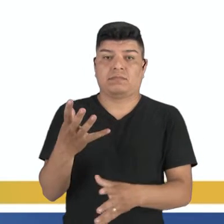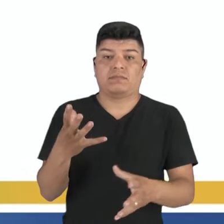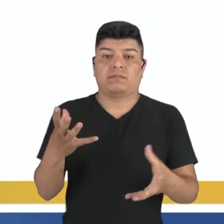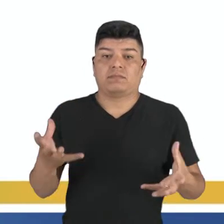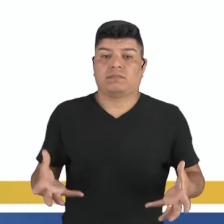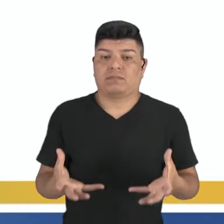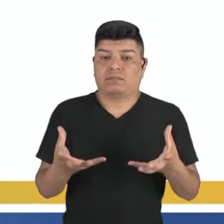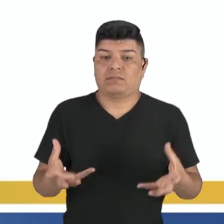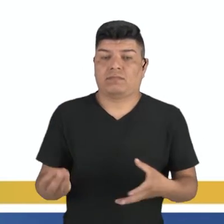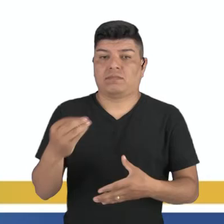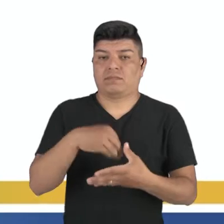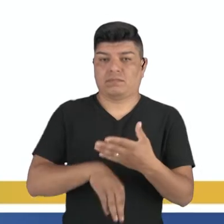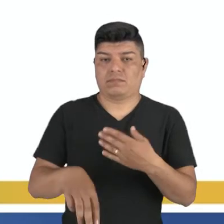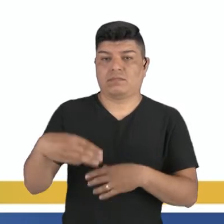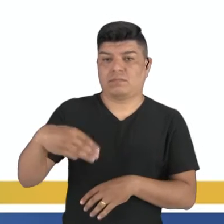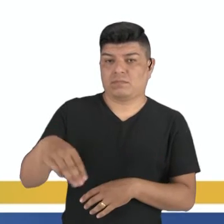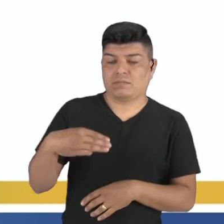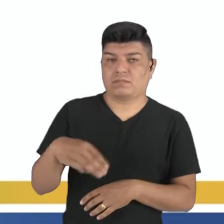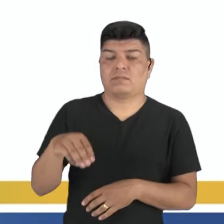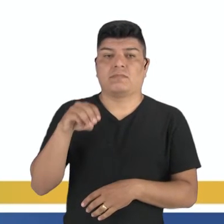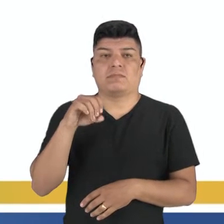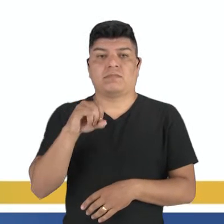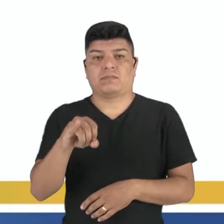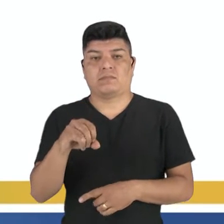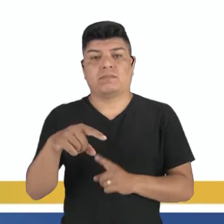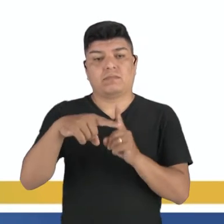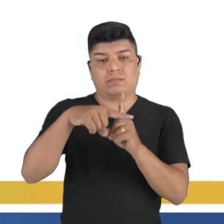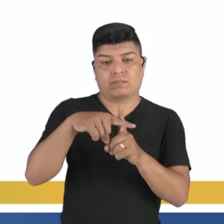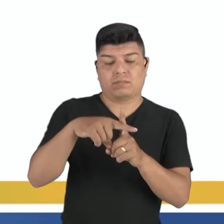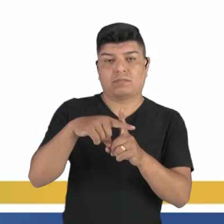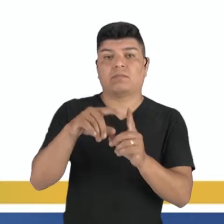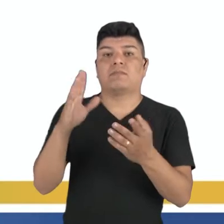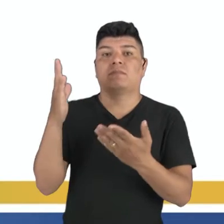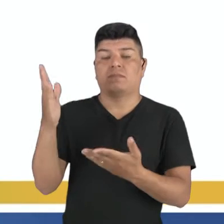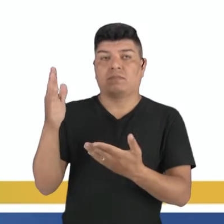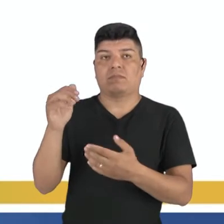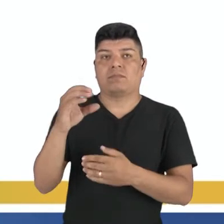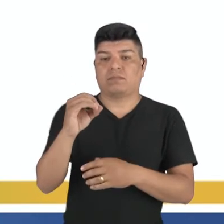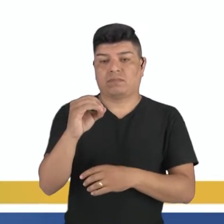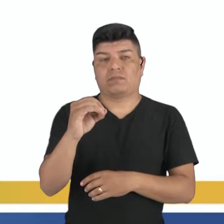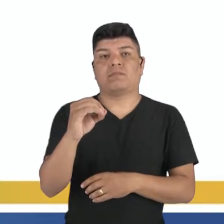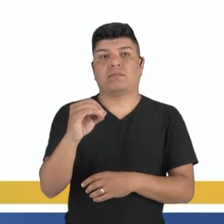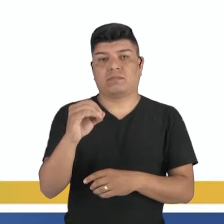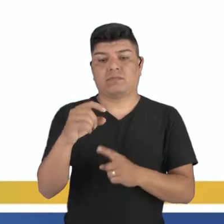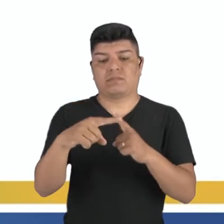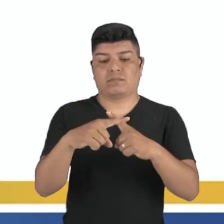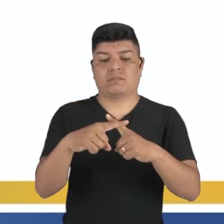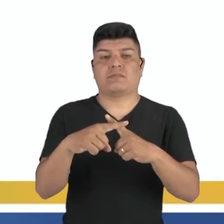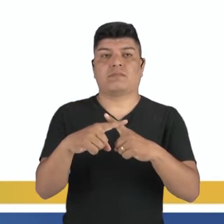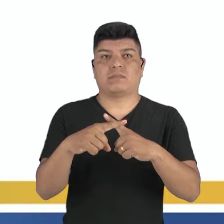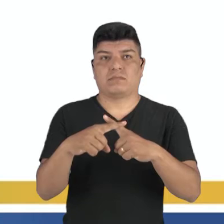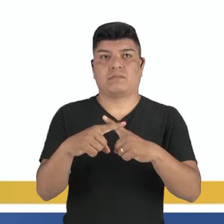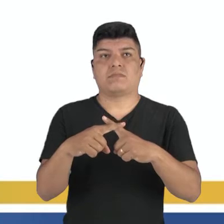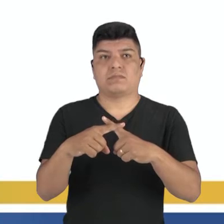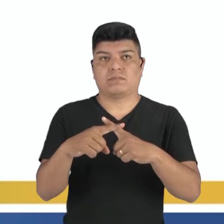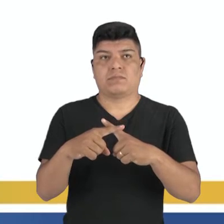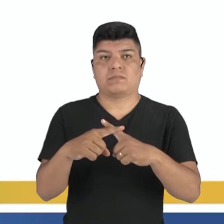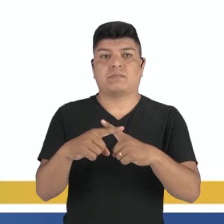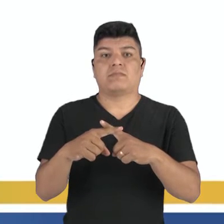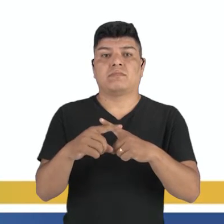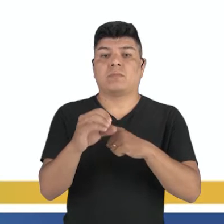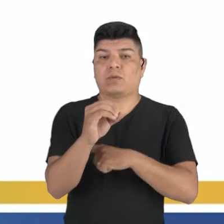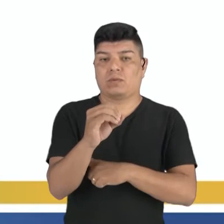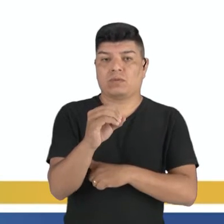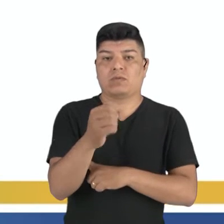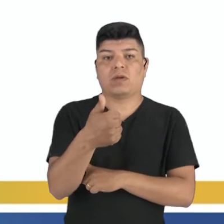influência dentro de uma operação. Se na soma esse elemento corresponde a 0 e na multiplicação o elemento